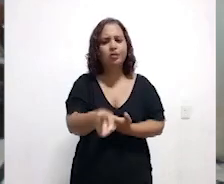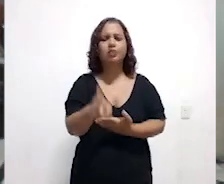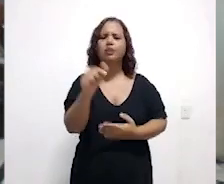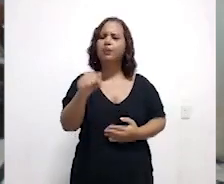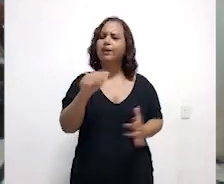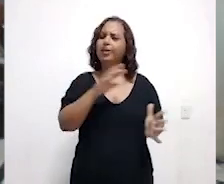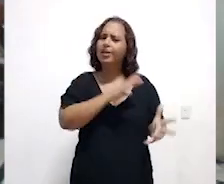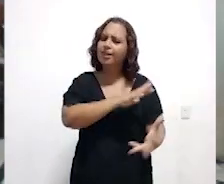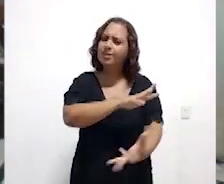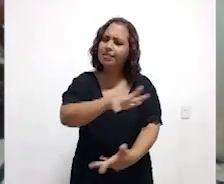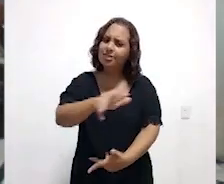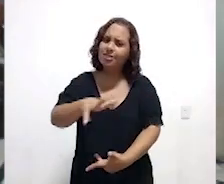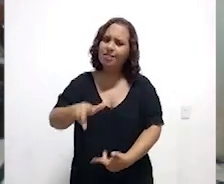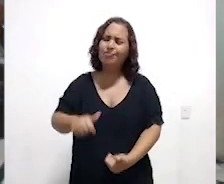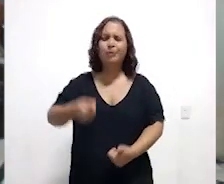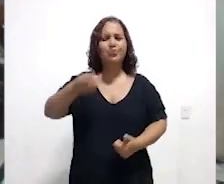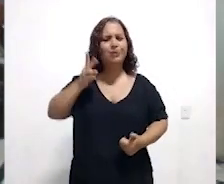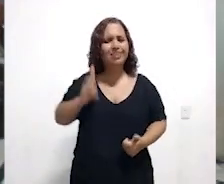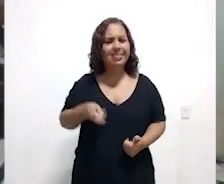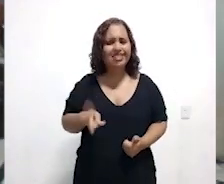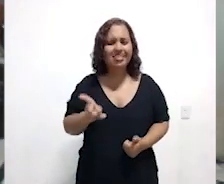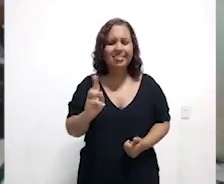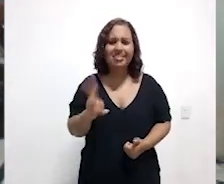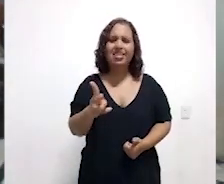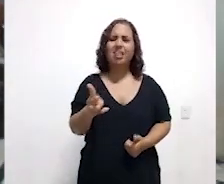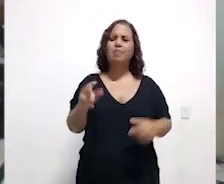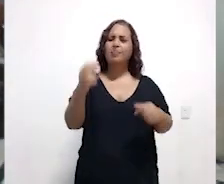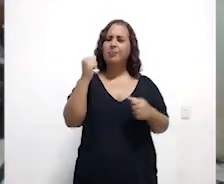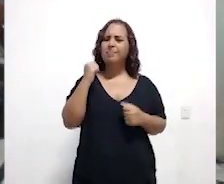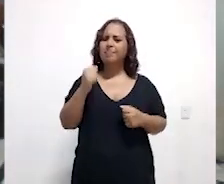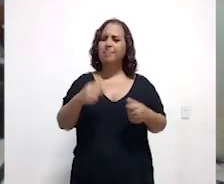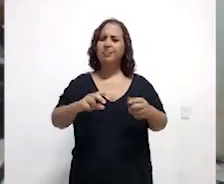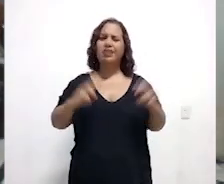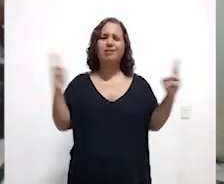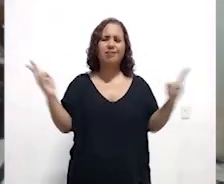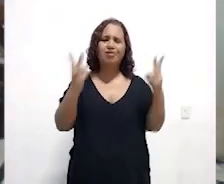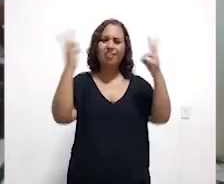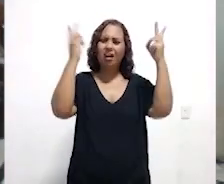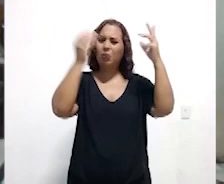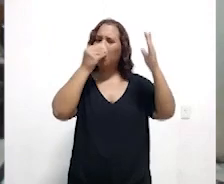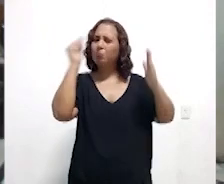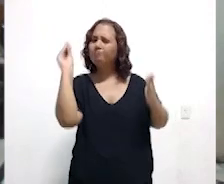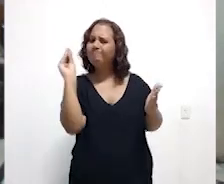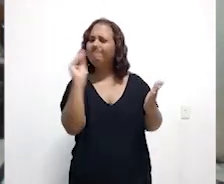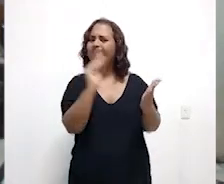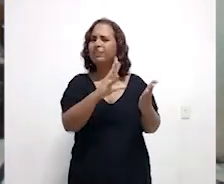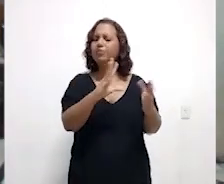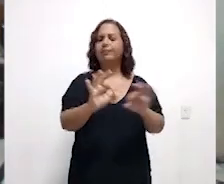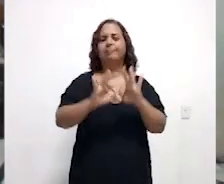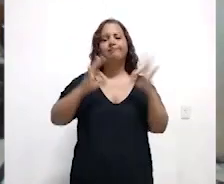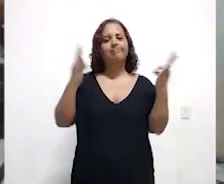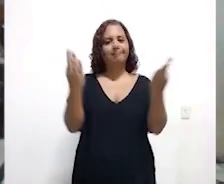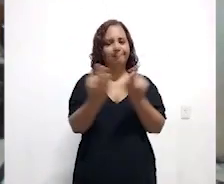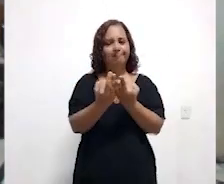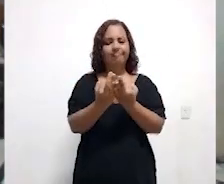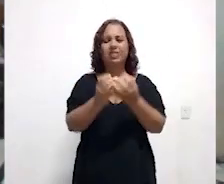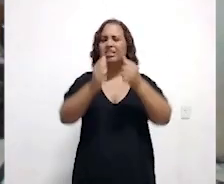vez mais tenta denegrir, desvalorizar, acabar com a